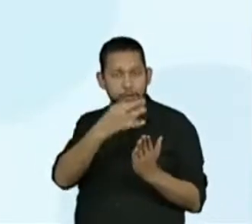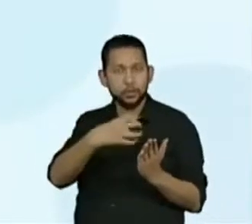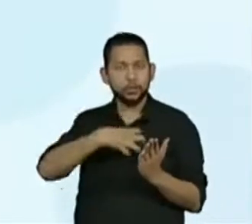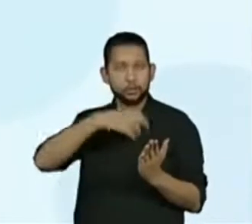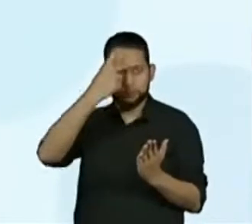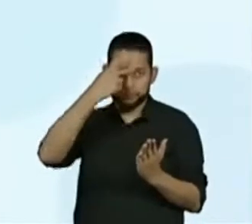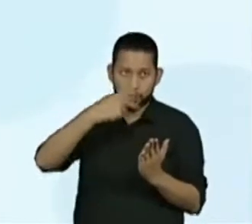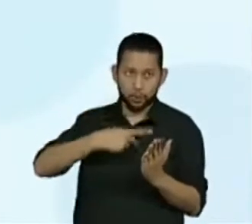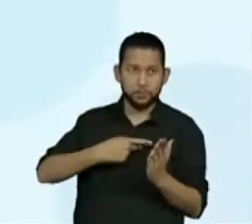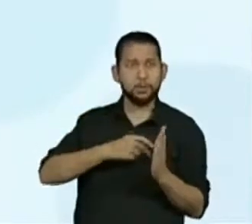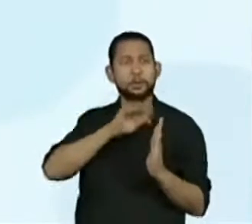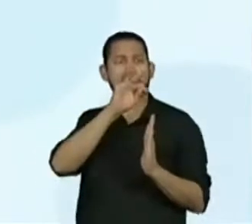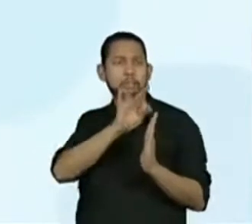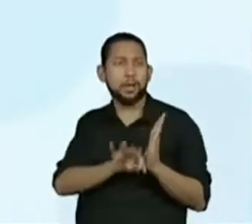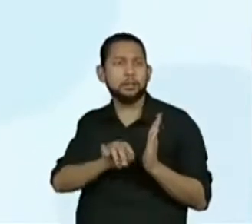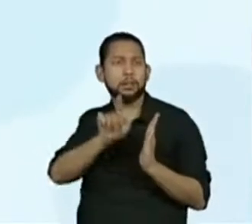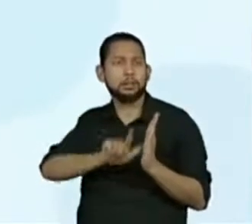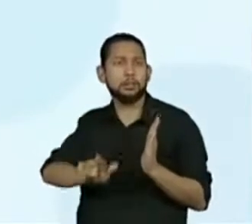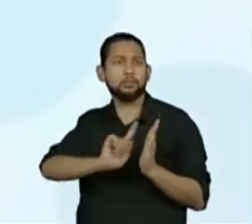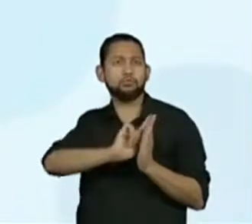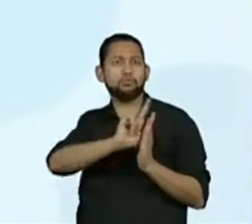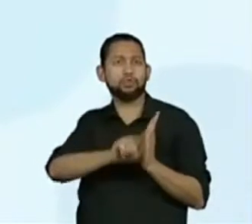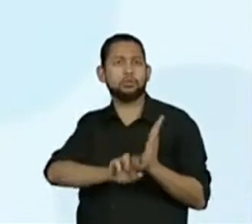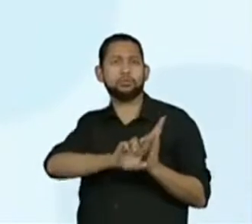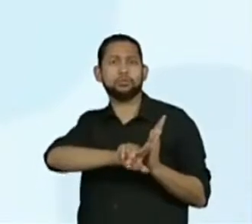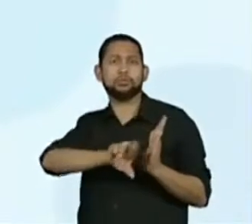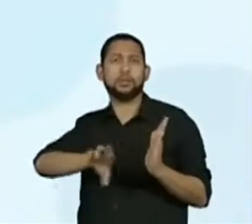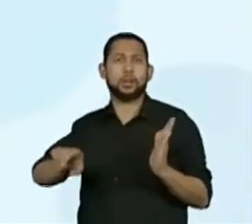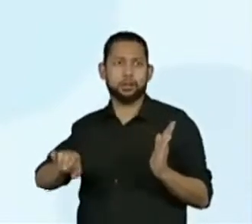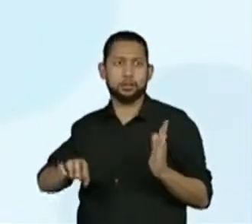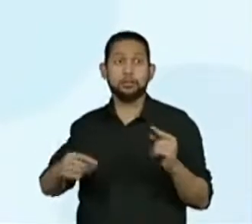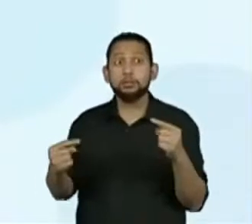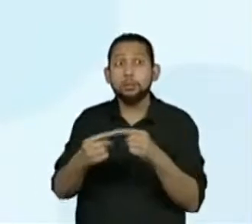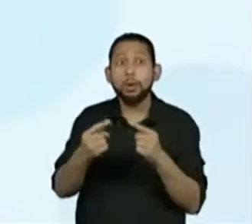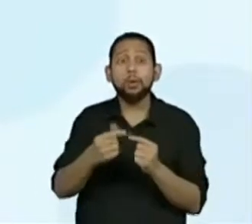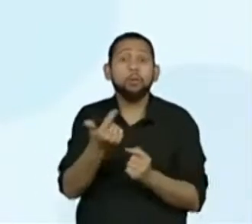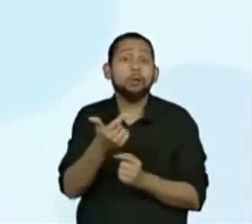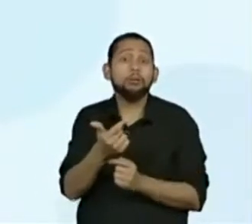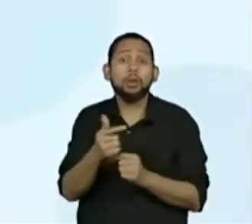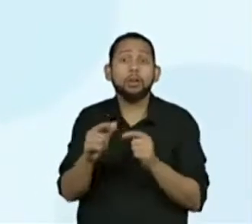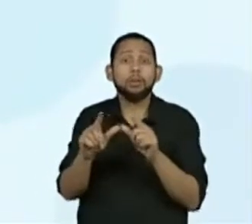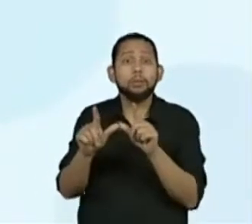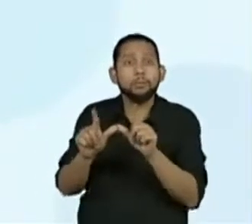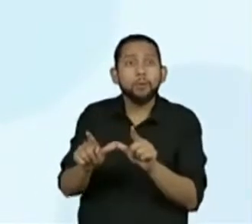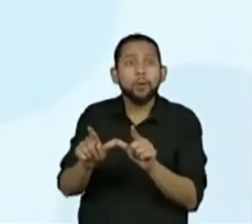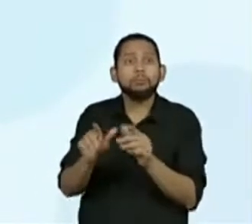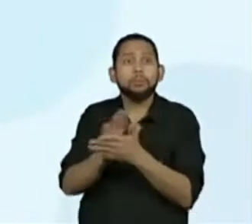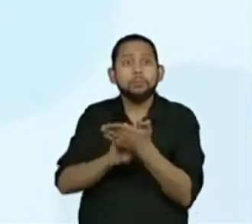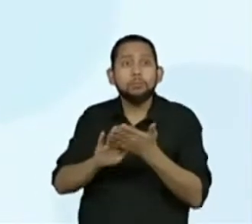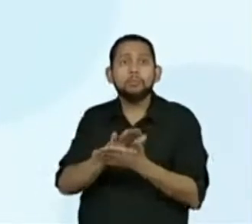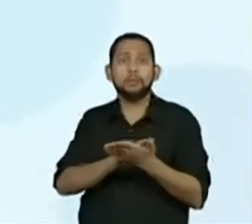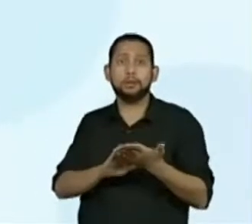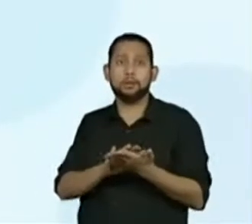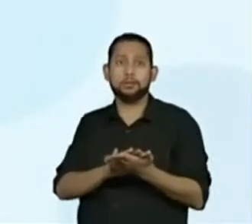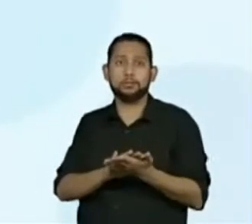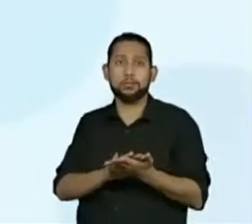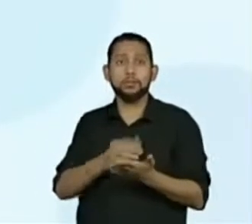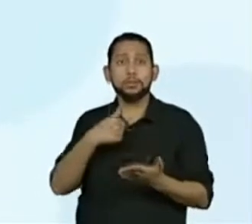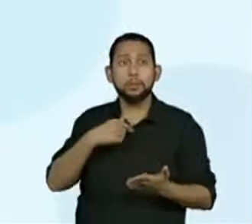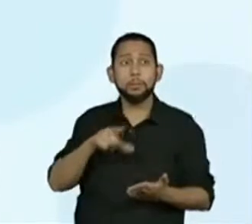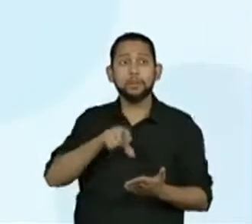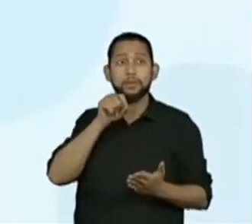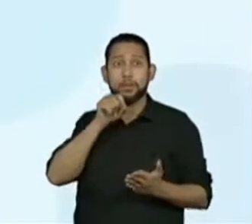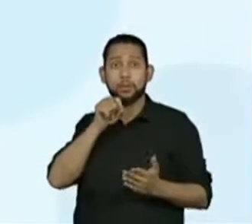autônoma textos literários diferentes gêneros e extensões inclusive aqueles em ilustrações